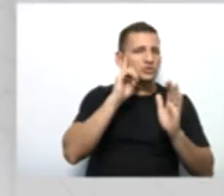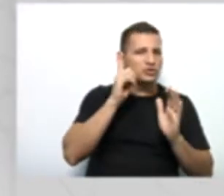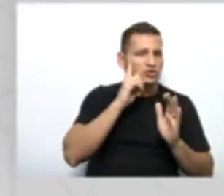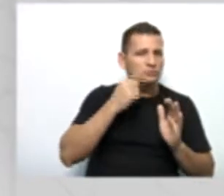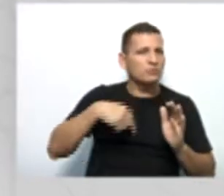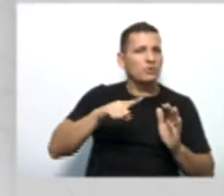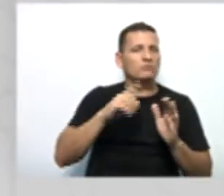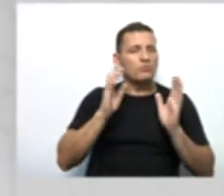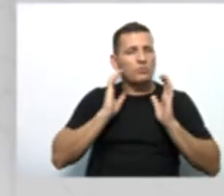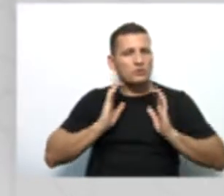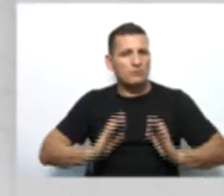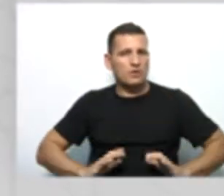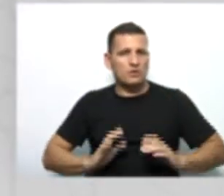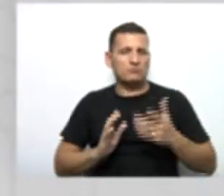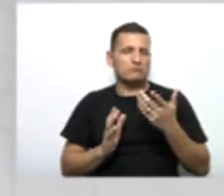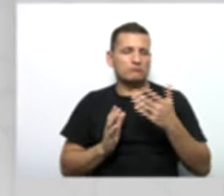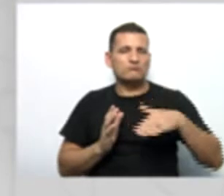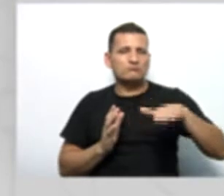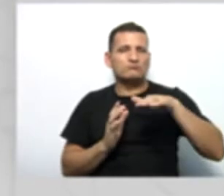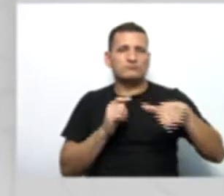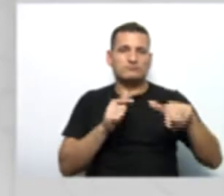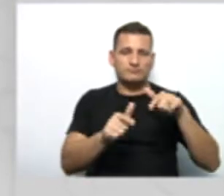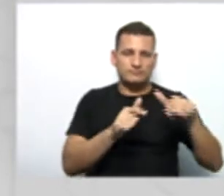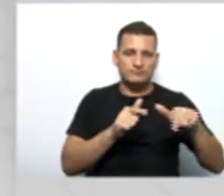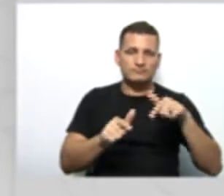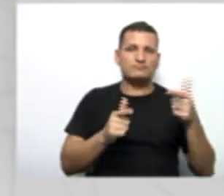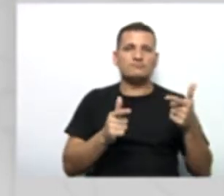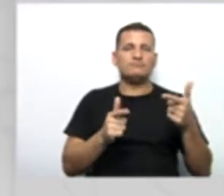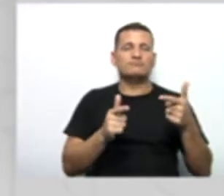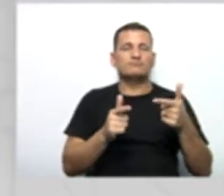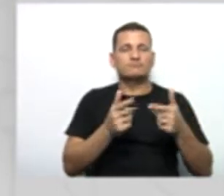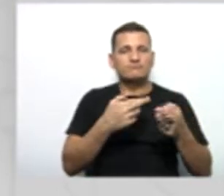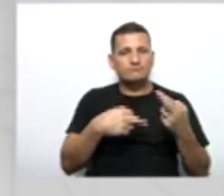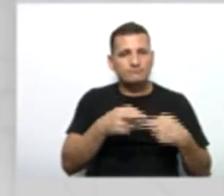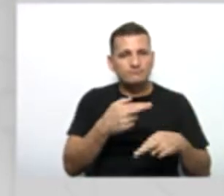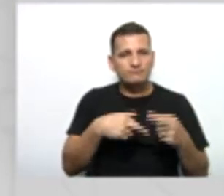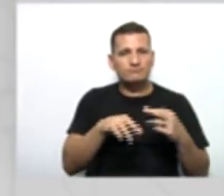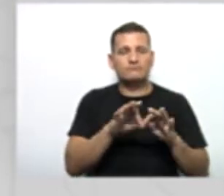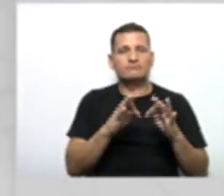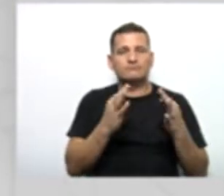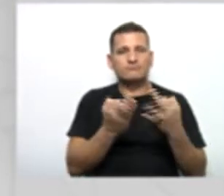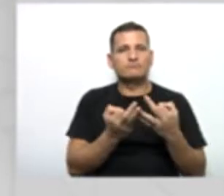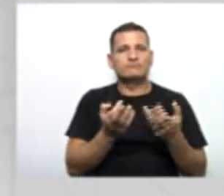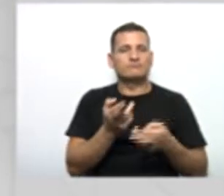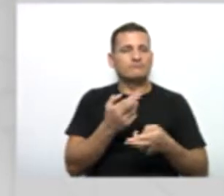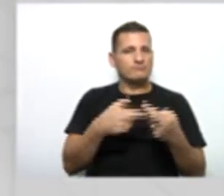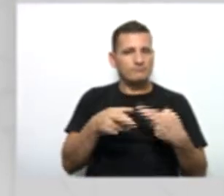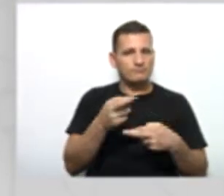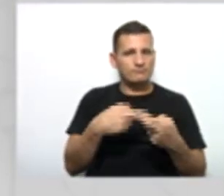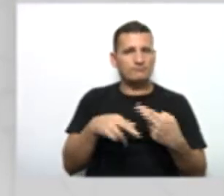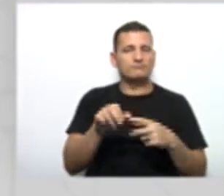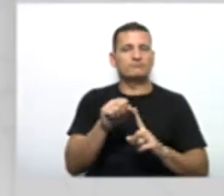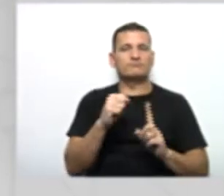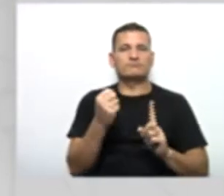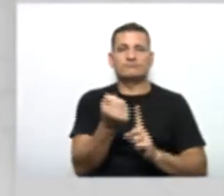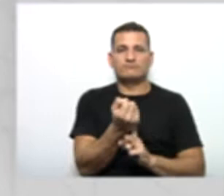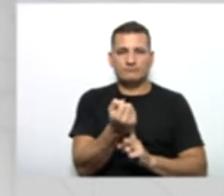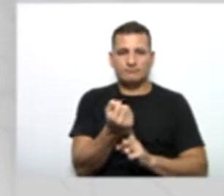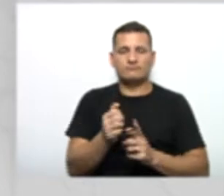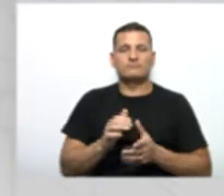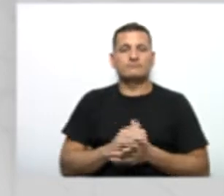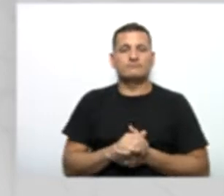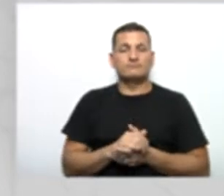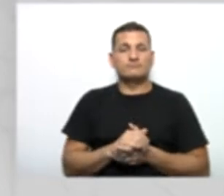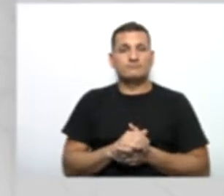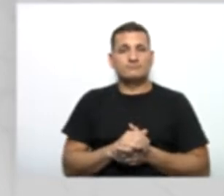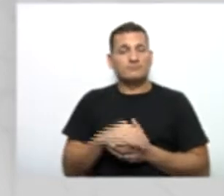nos comportamos no ambiente de trabalho, nas relações familiares e nas relações sociais. Se a gente for parar para pensar de